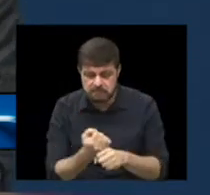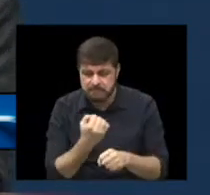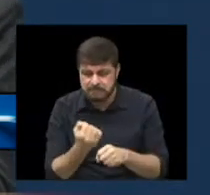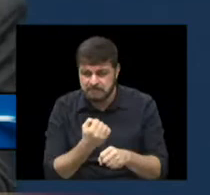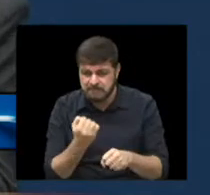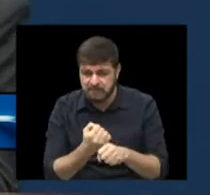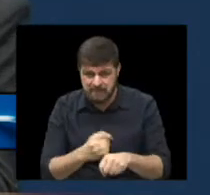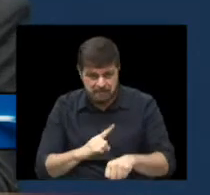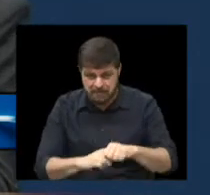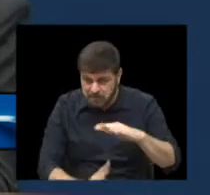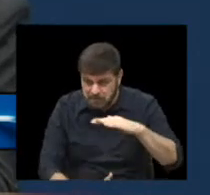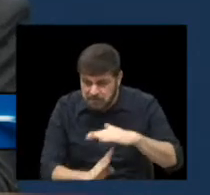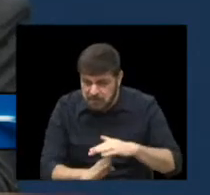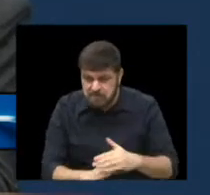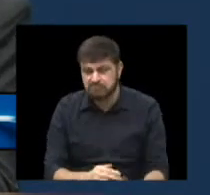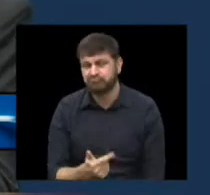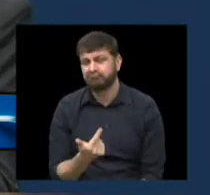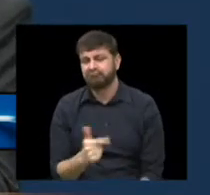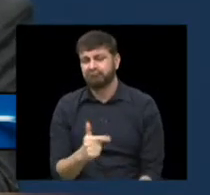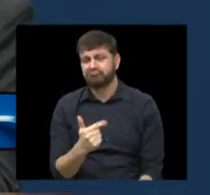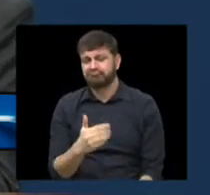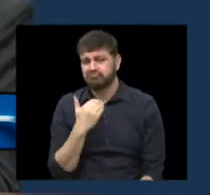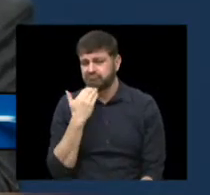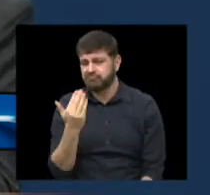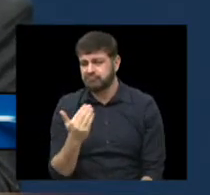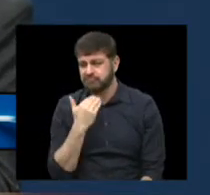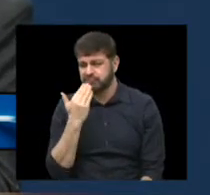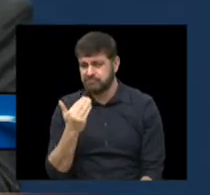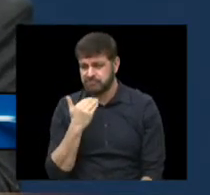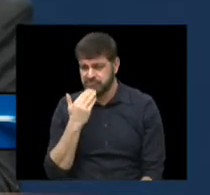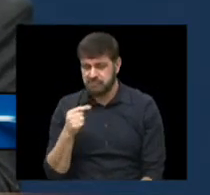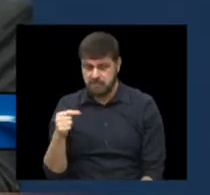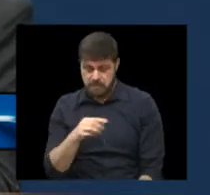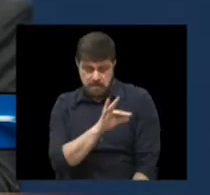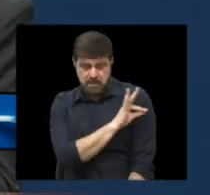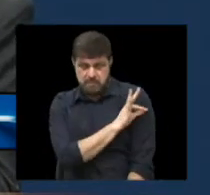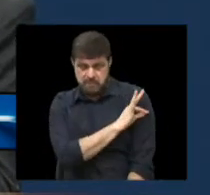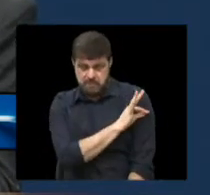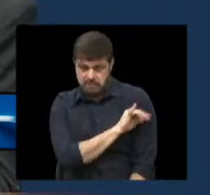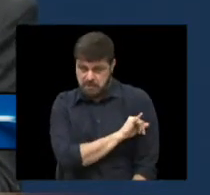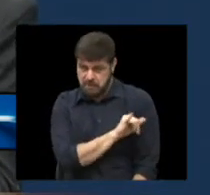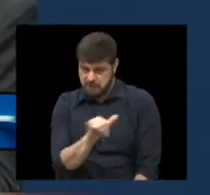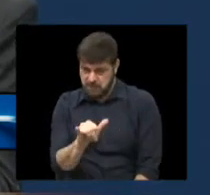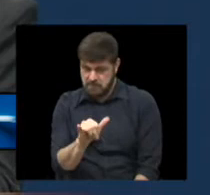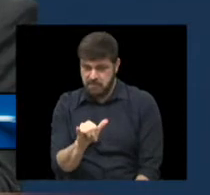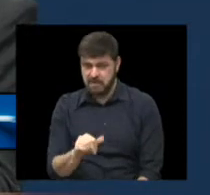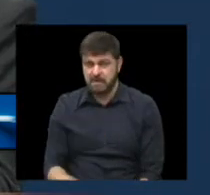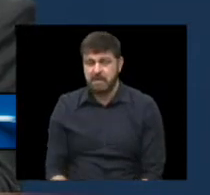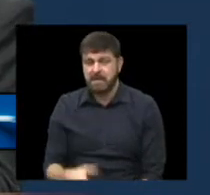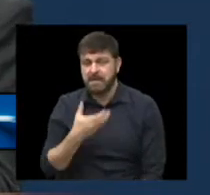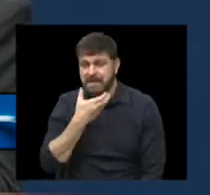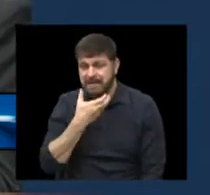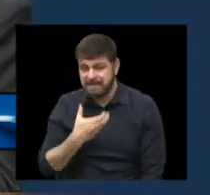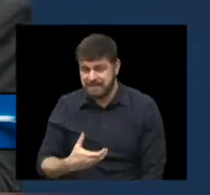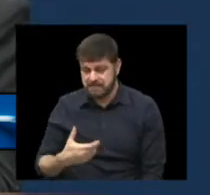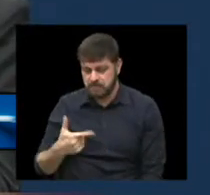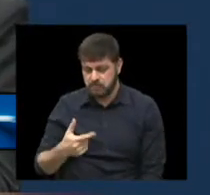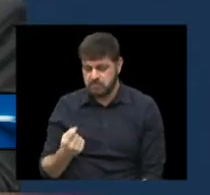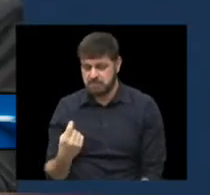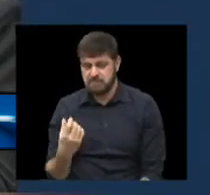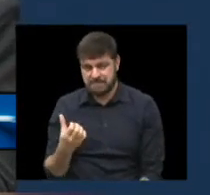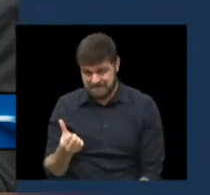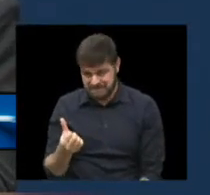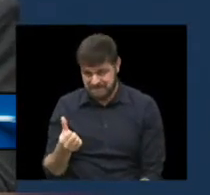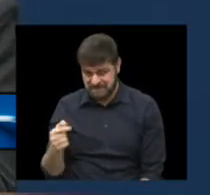tem mais prazo para acontecer. A última previsão dada pela Prefeitura foi em dezembro de 2016. Era de